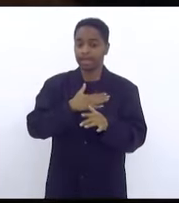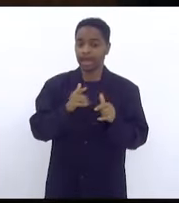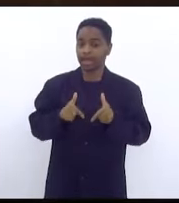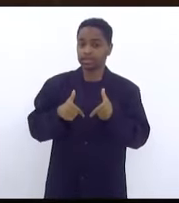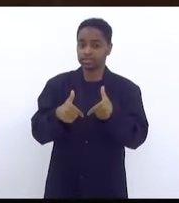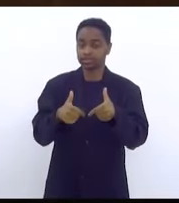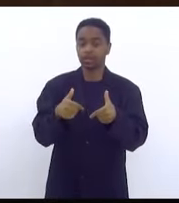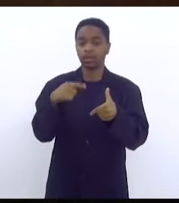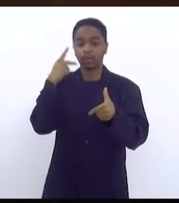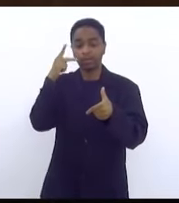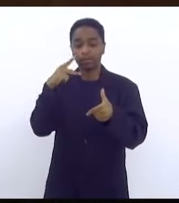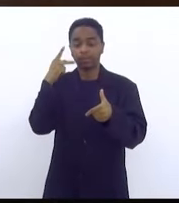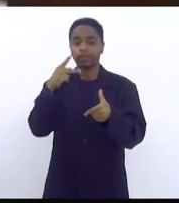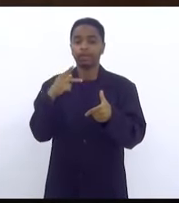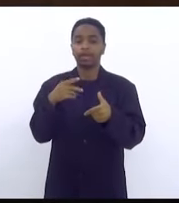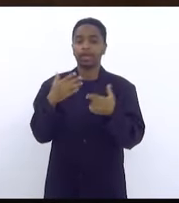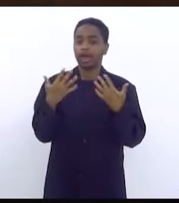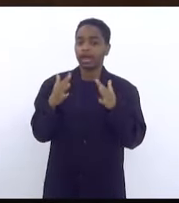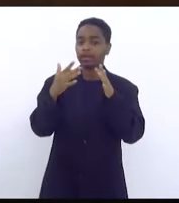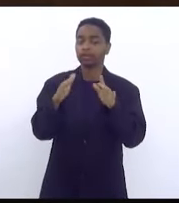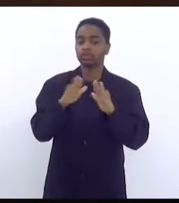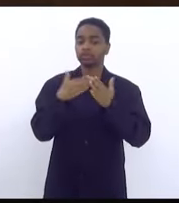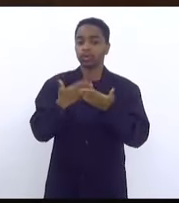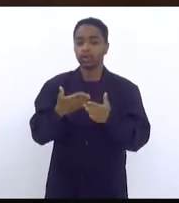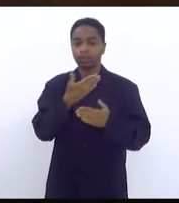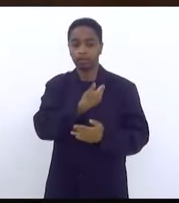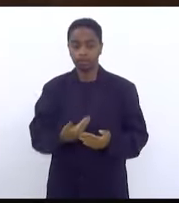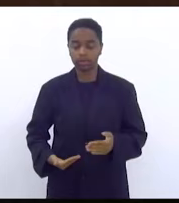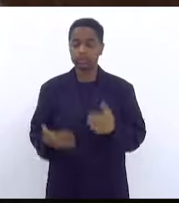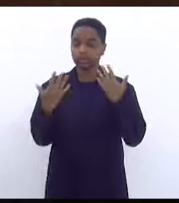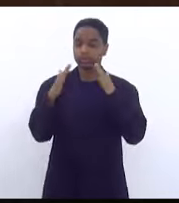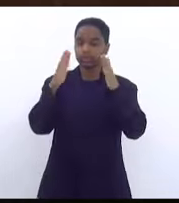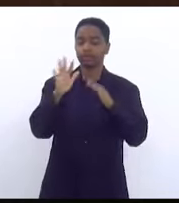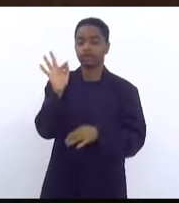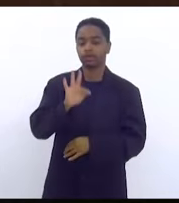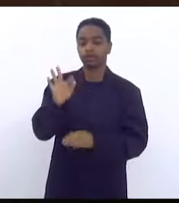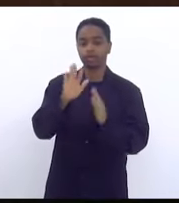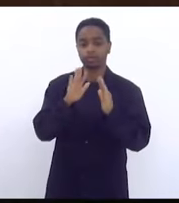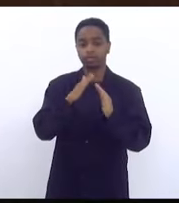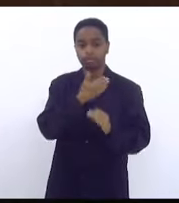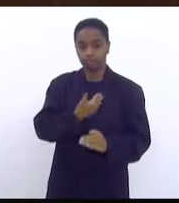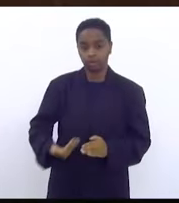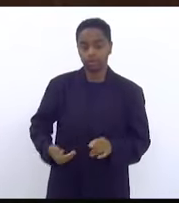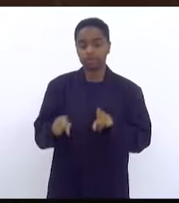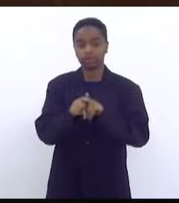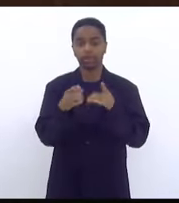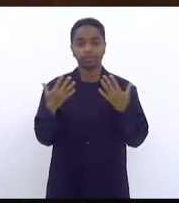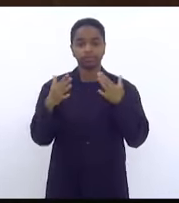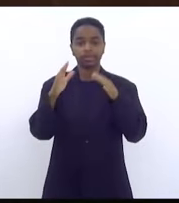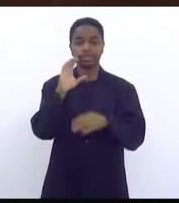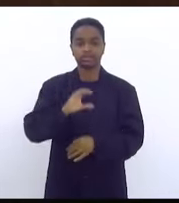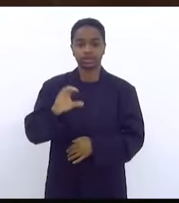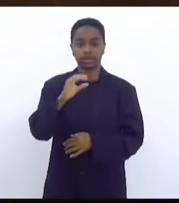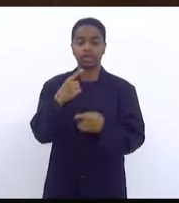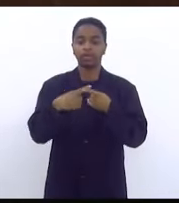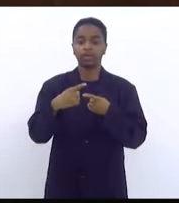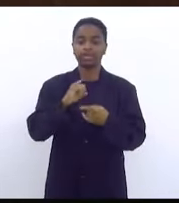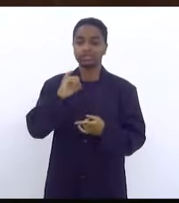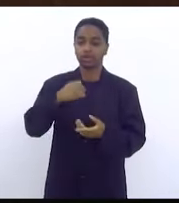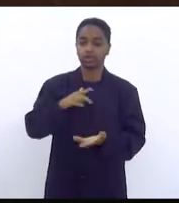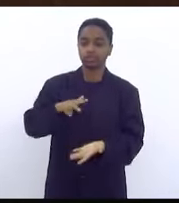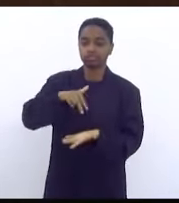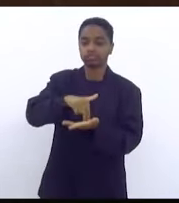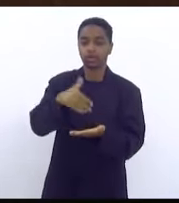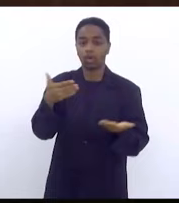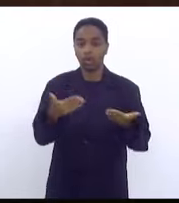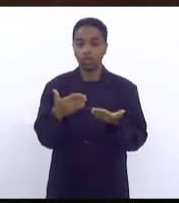elogia a escola pública, elogia a faculdade pública, elogia a ciência, porque se eu estou aqui de pé falando com vocês,